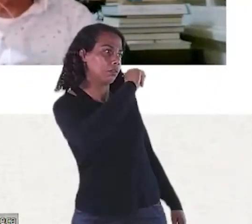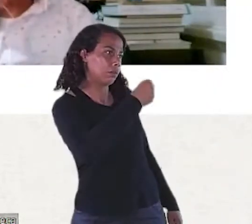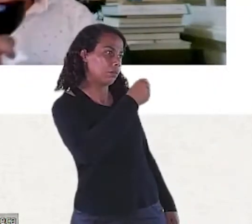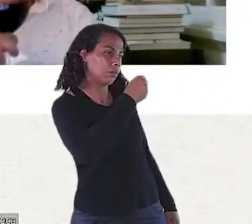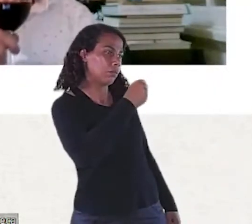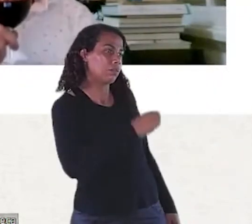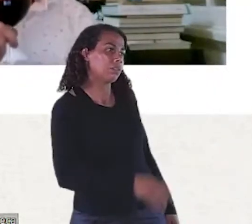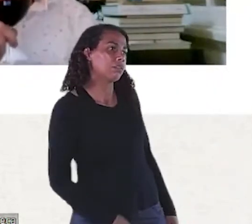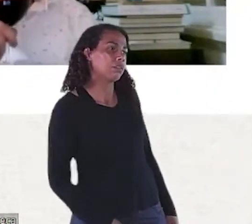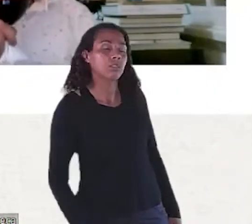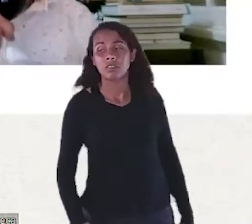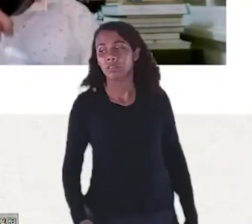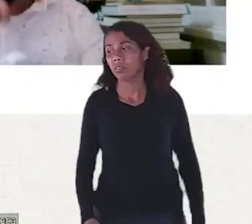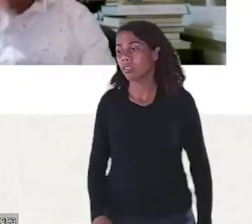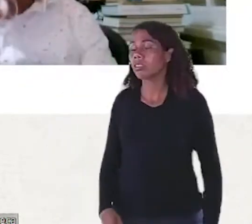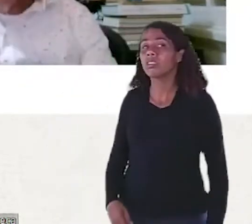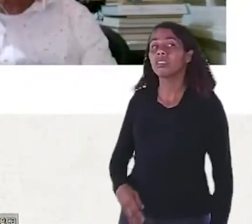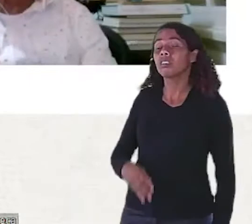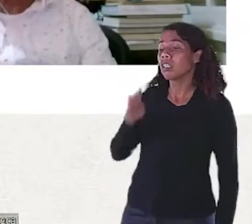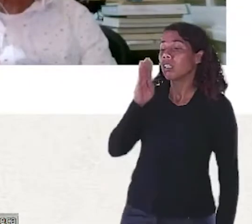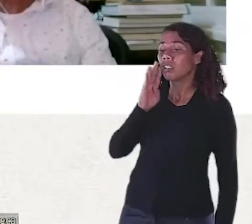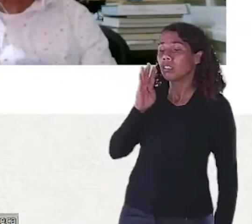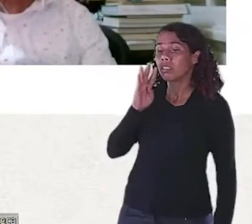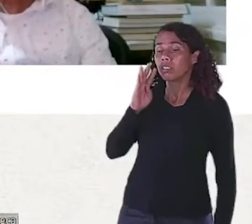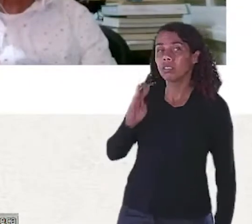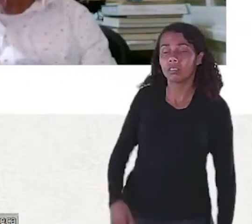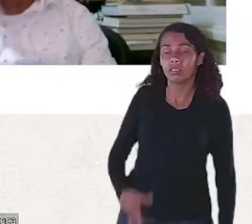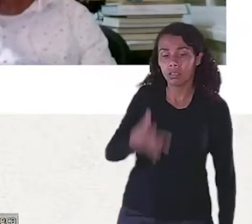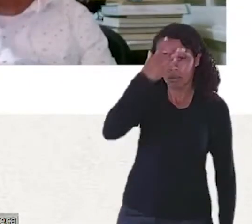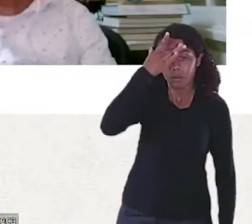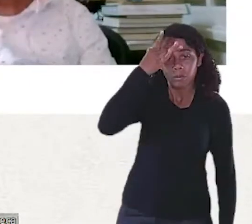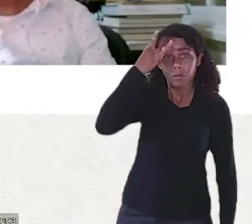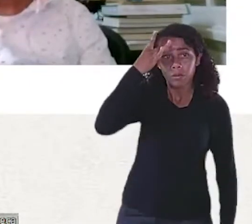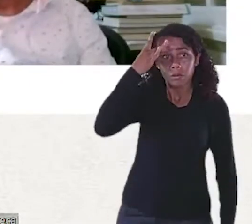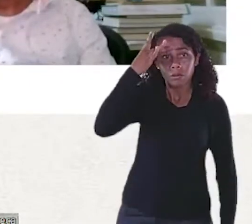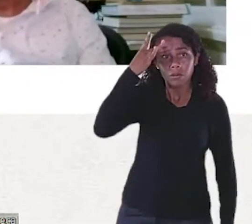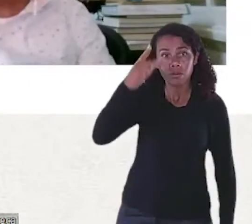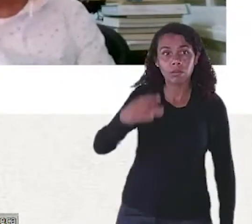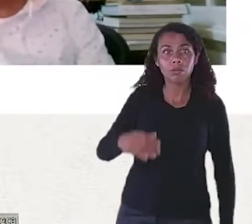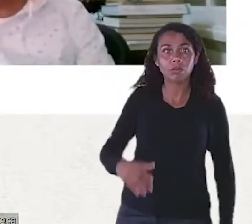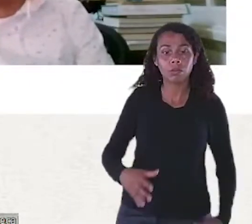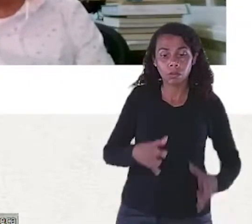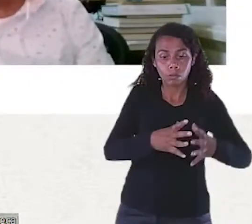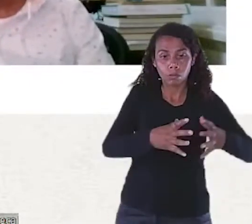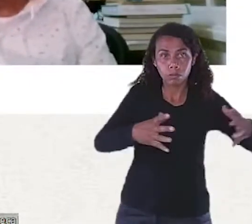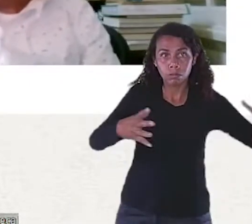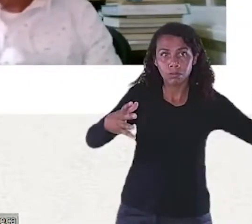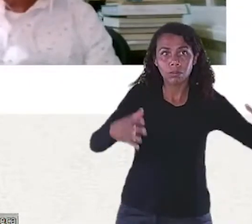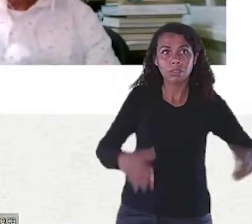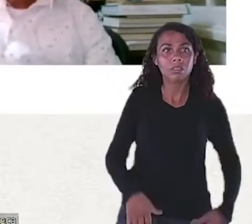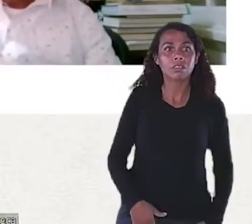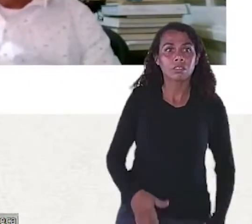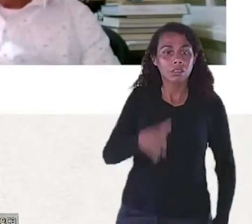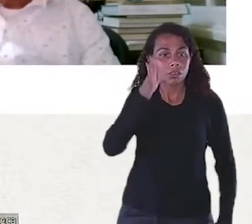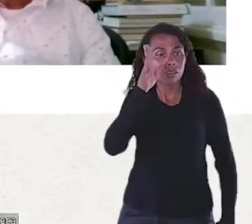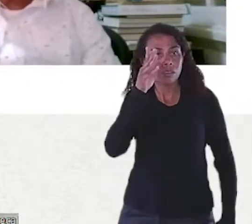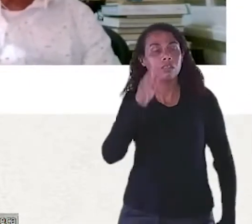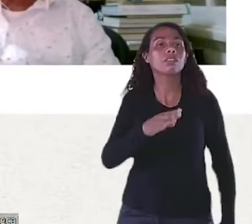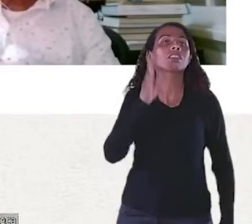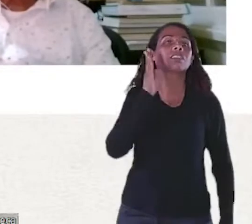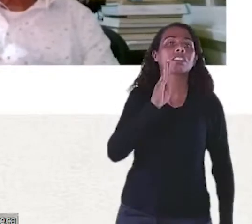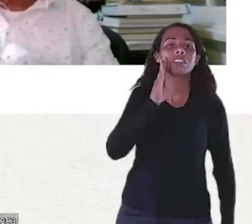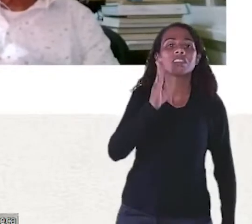hora. Depois replica e vai subindo, é muito legal. Eu gosto quando vai subindo. Bota